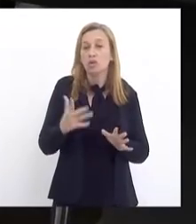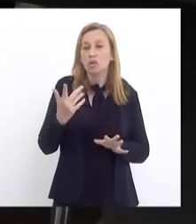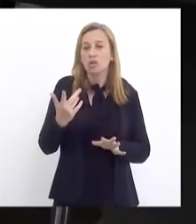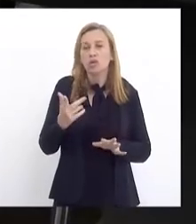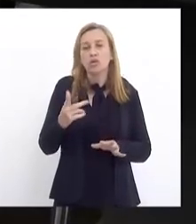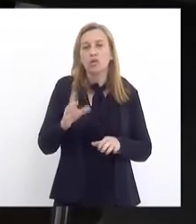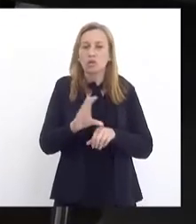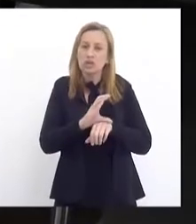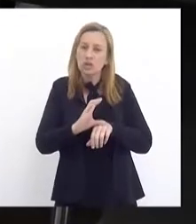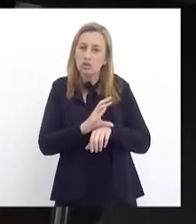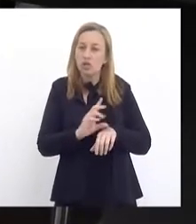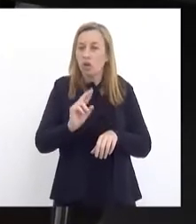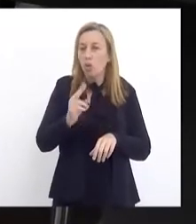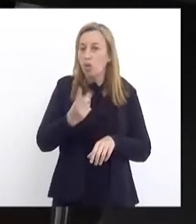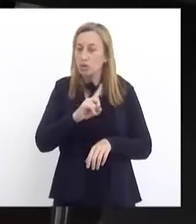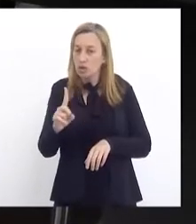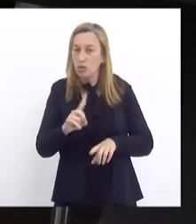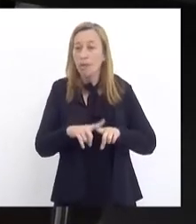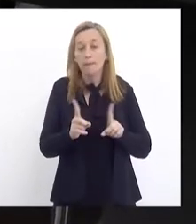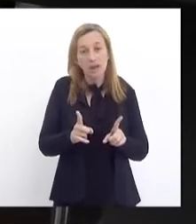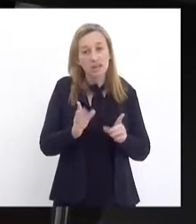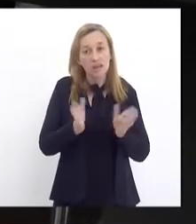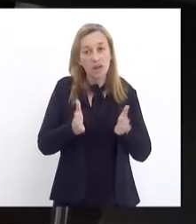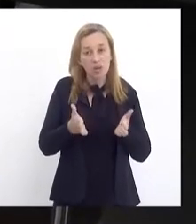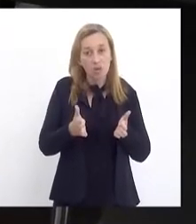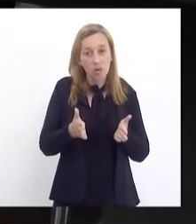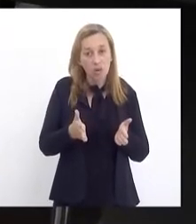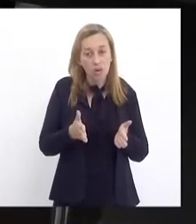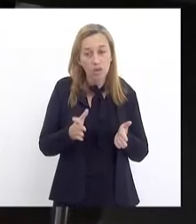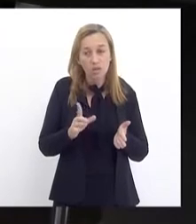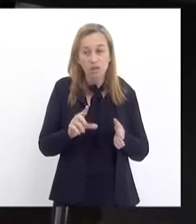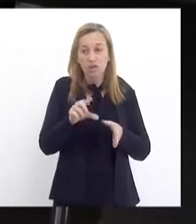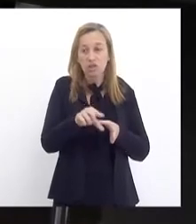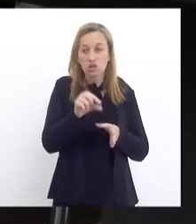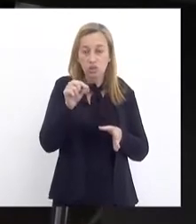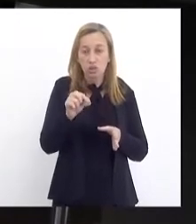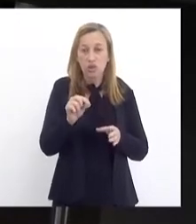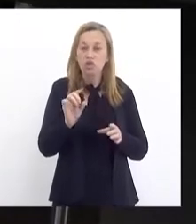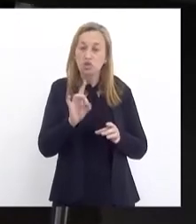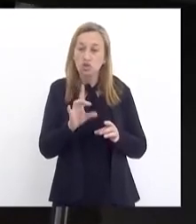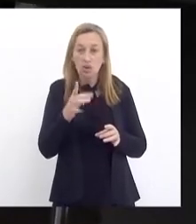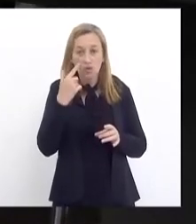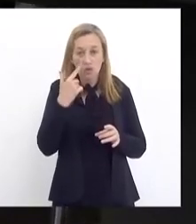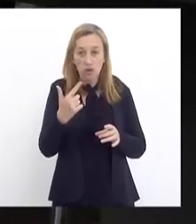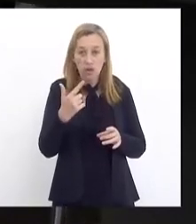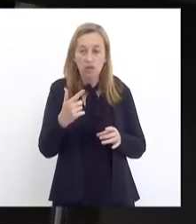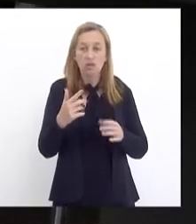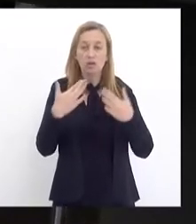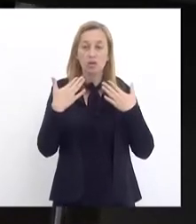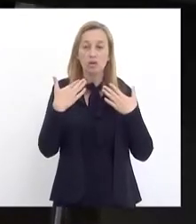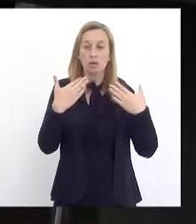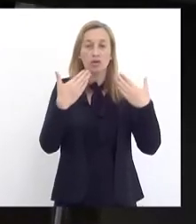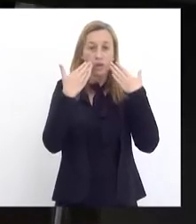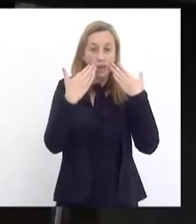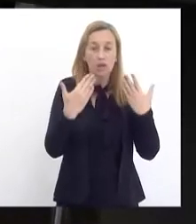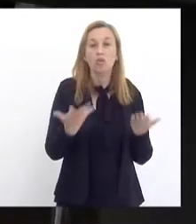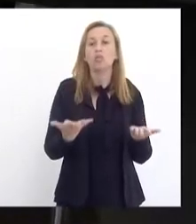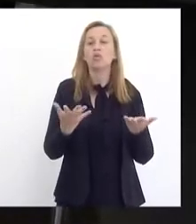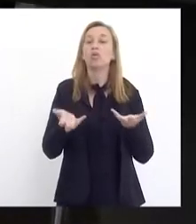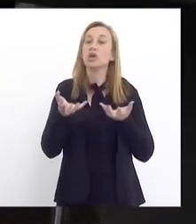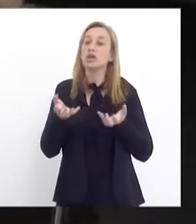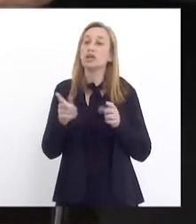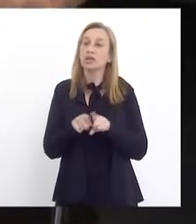ser constitucional ou não, ou forma. Mas agora a gente também não está decidindo forma, está só se decidindo sobre audiência pública. Então eu queria